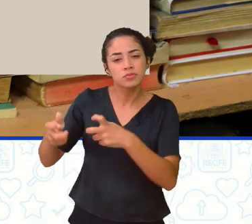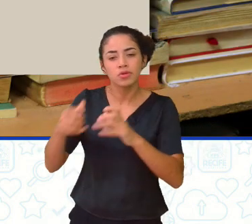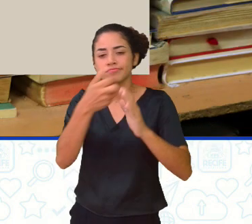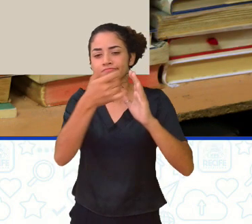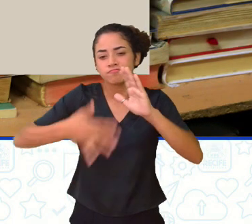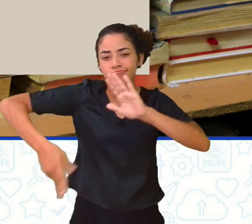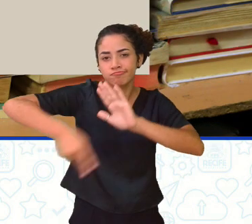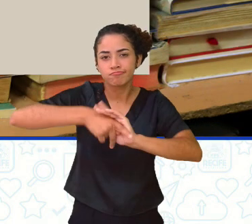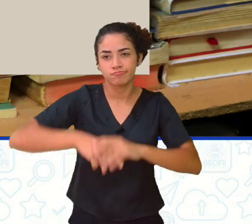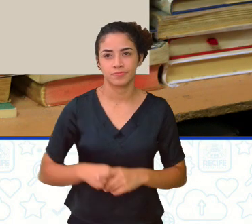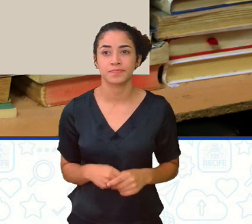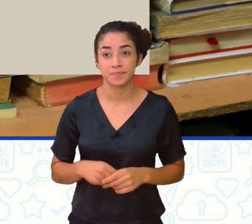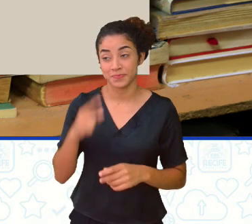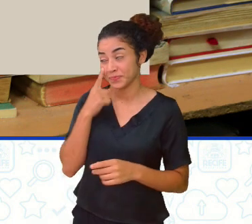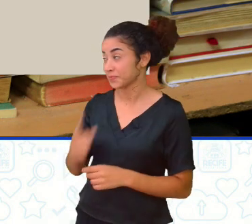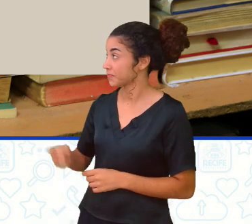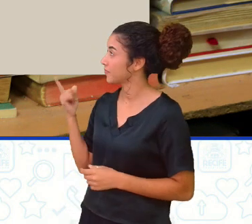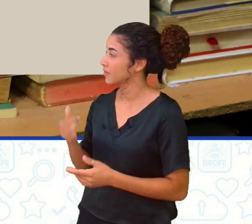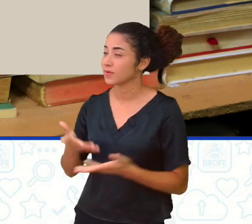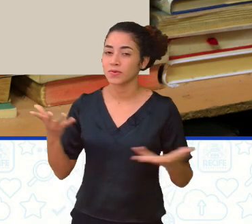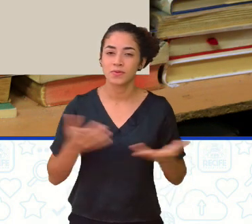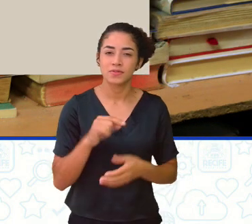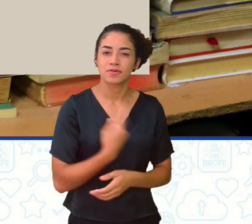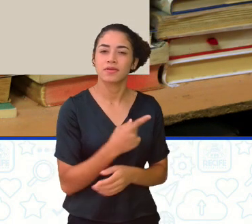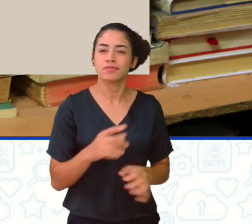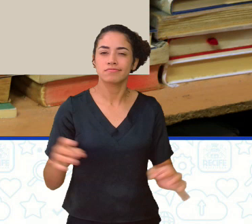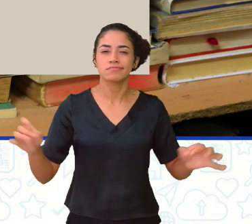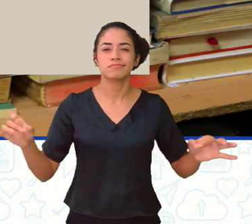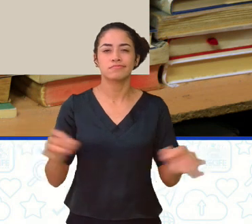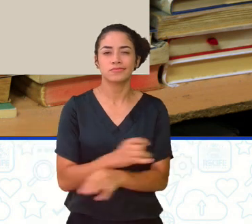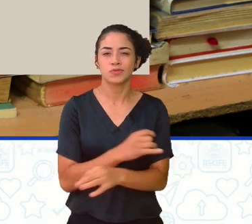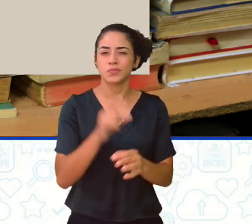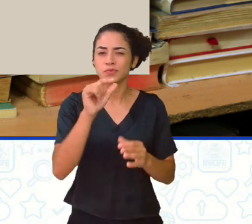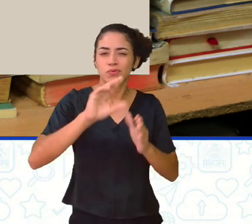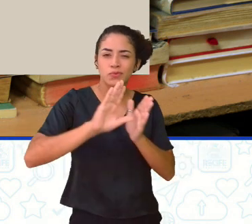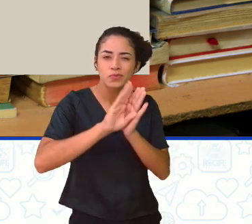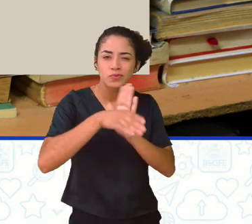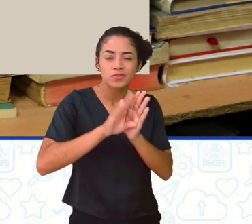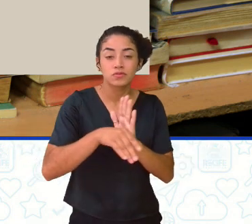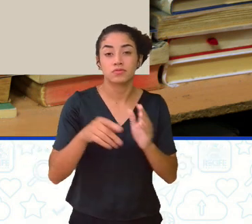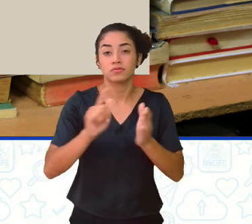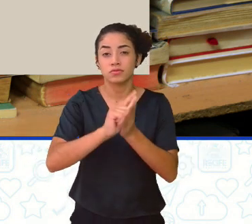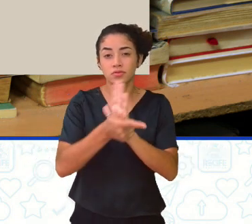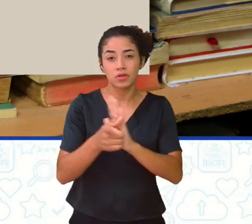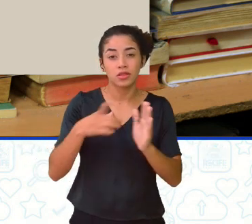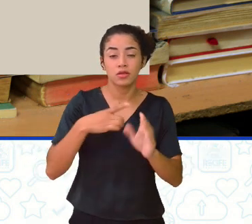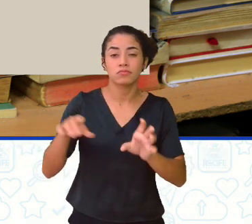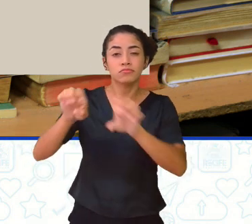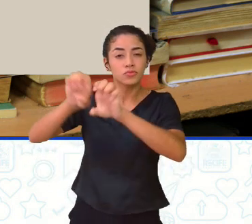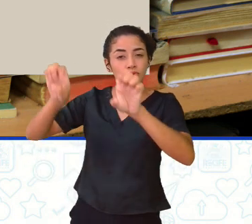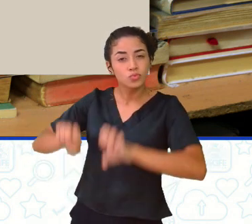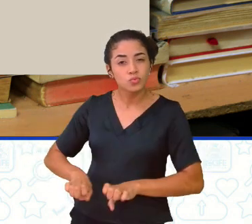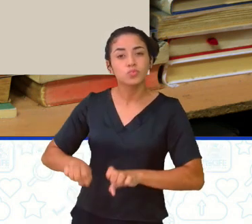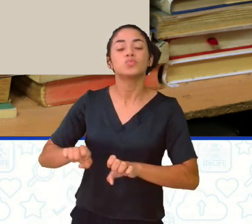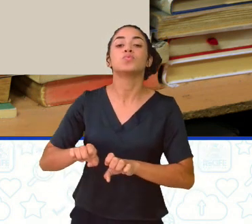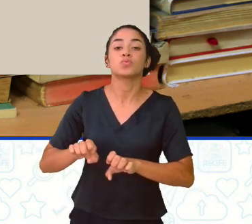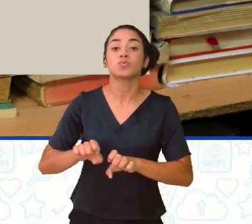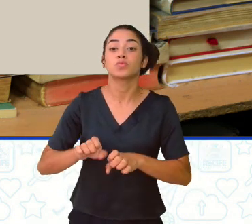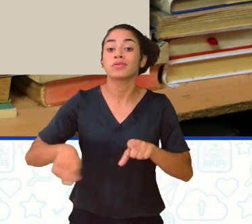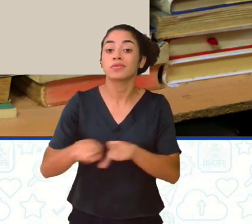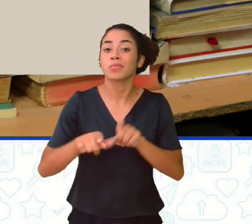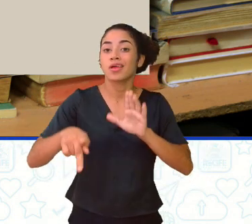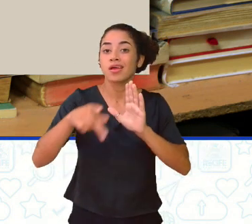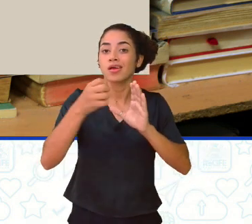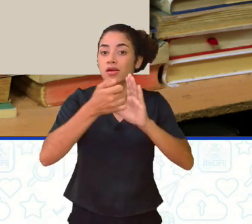isso? E aí, para a gente terminar um pouco essa parte do conceito, os gêneros possuem estruturas e características